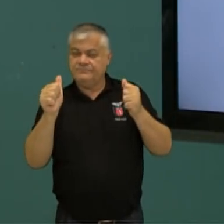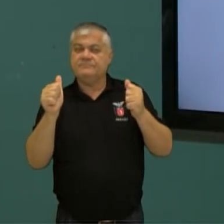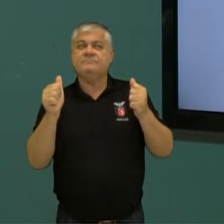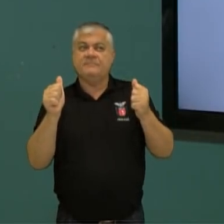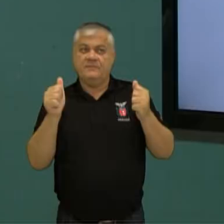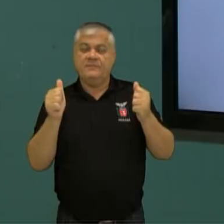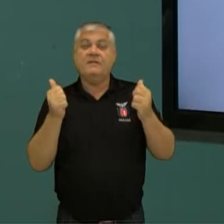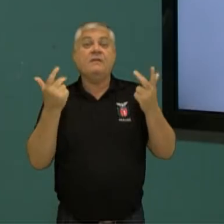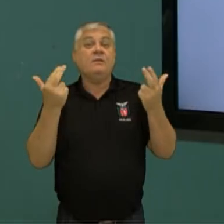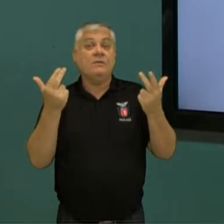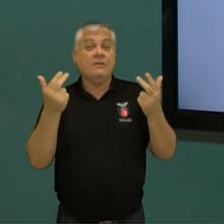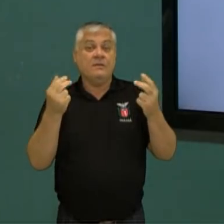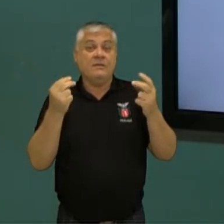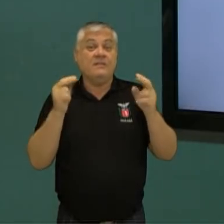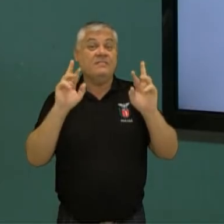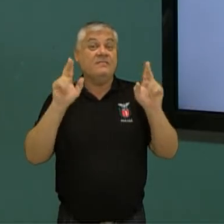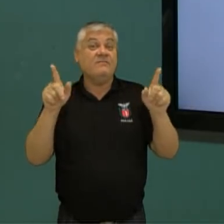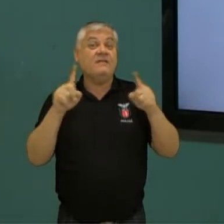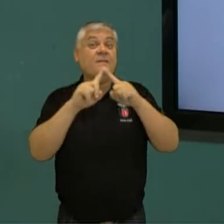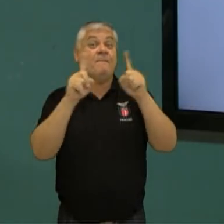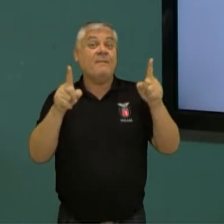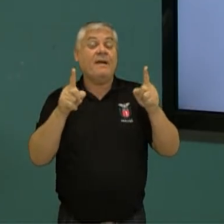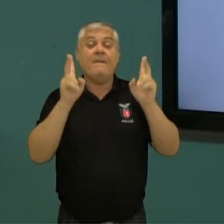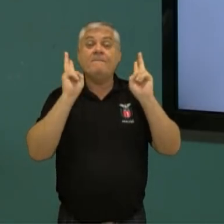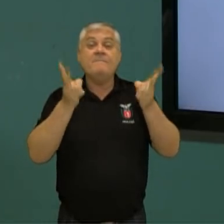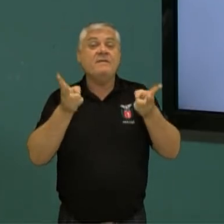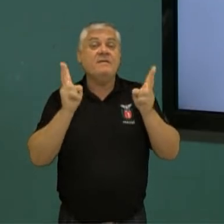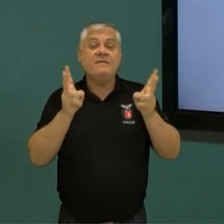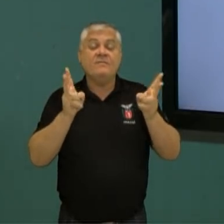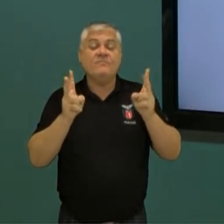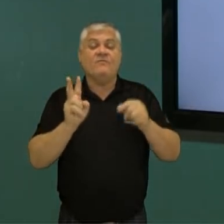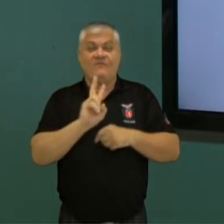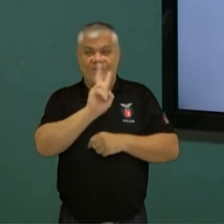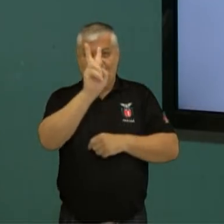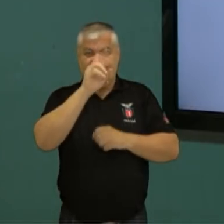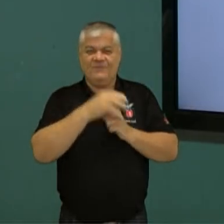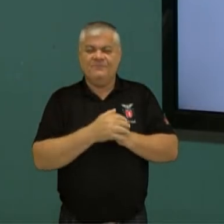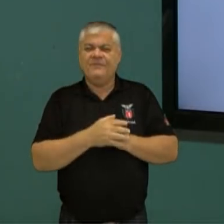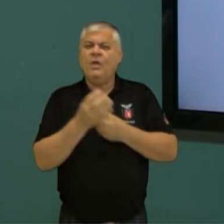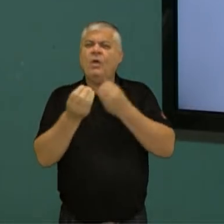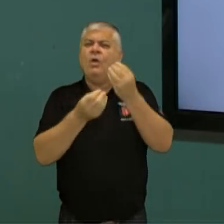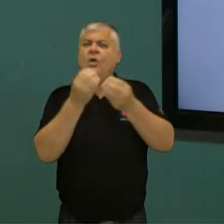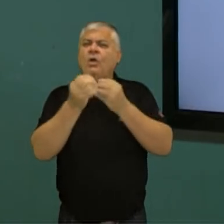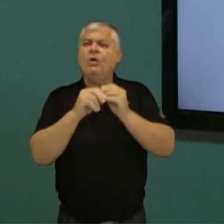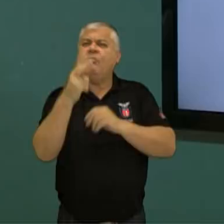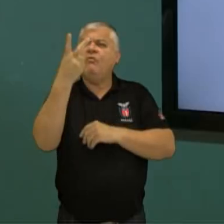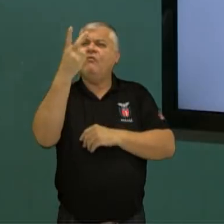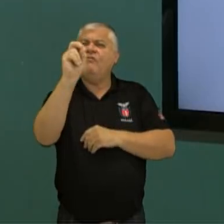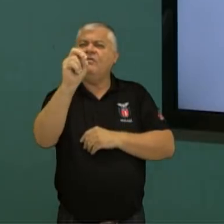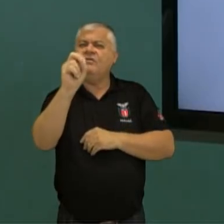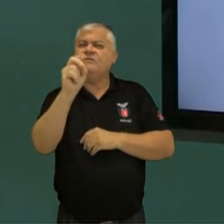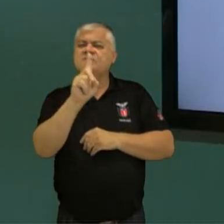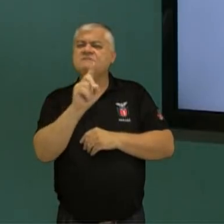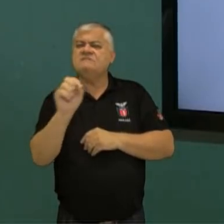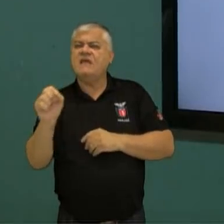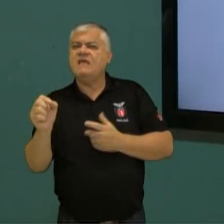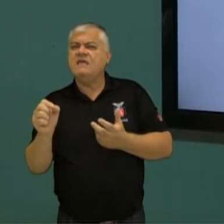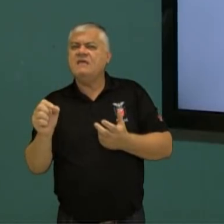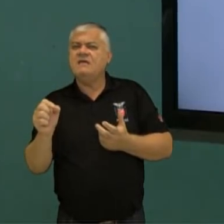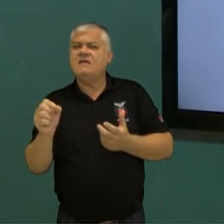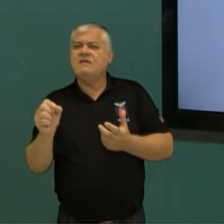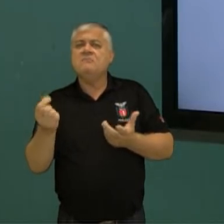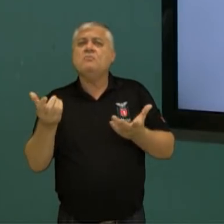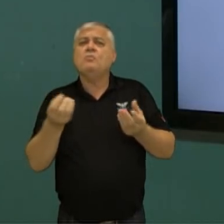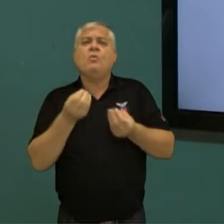Porque elas são frações diferentes, mas que representam a mesma quantidade. E como é que eu cheguei no 20 centavos, ou melhor, no 20